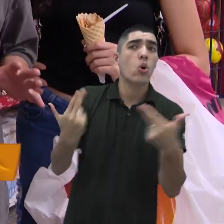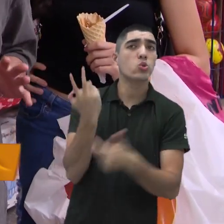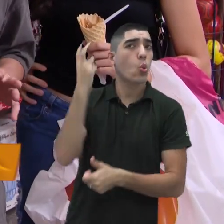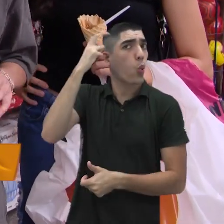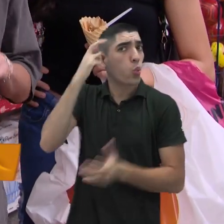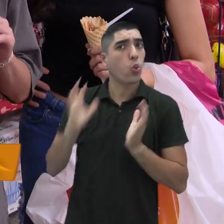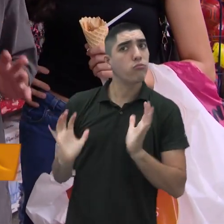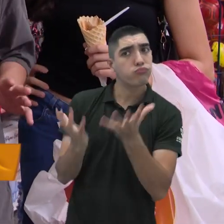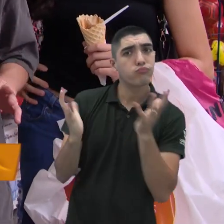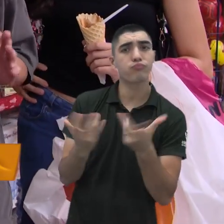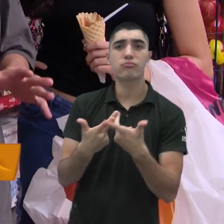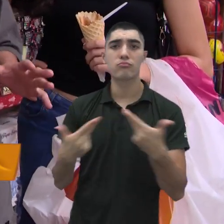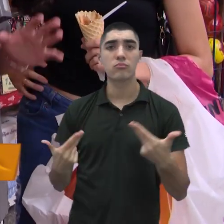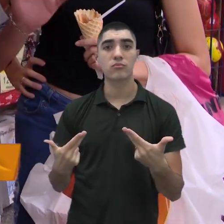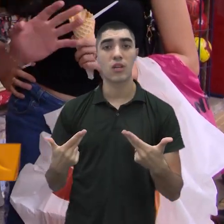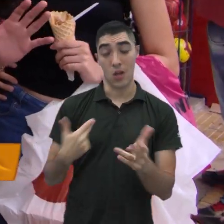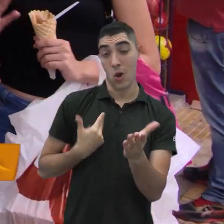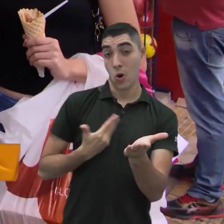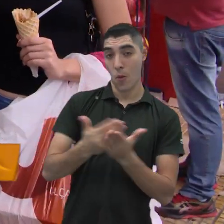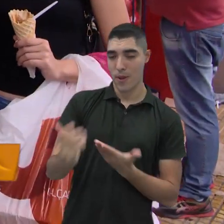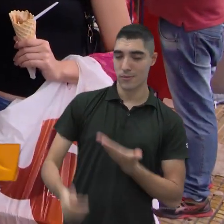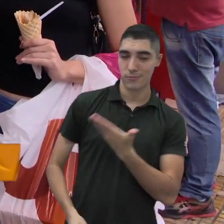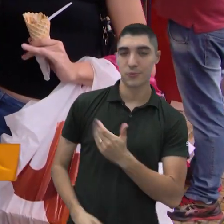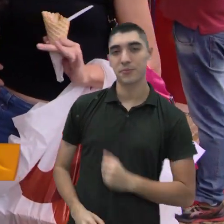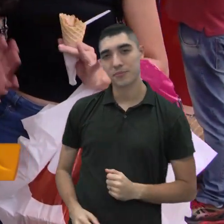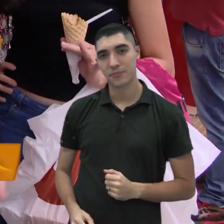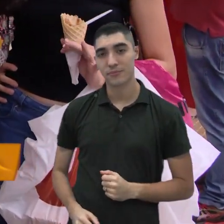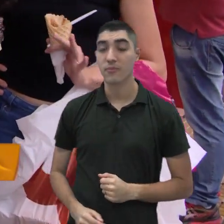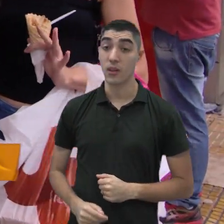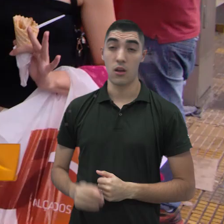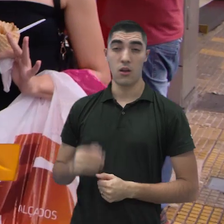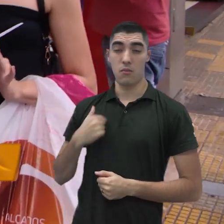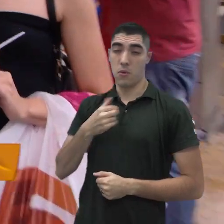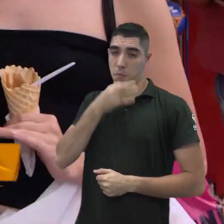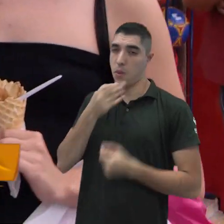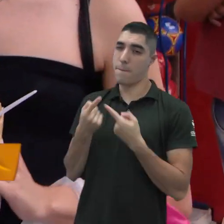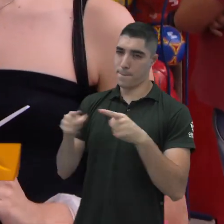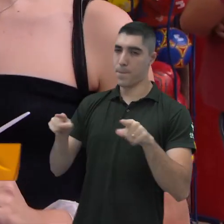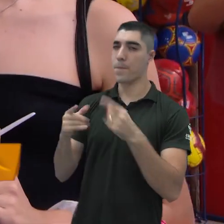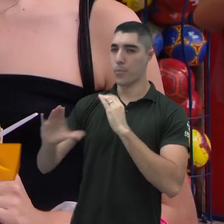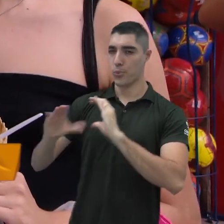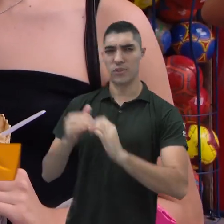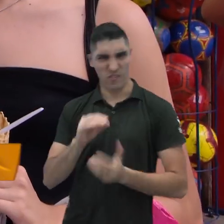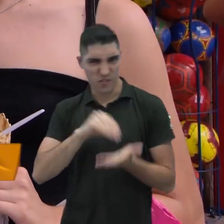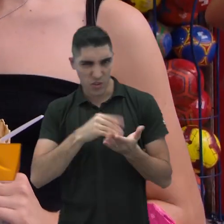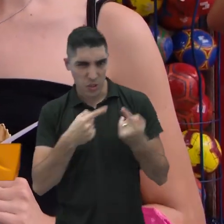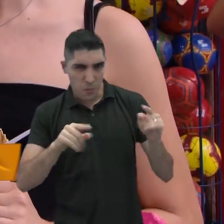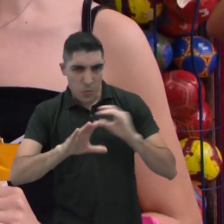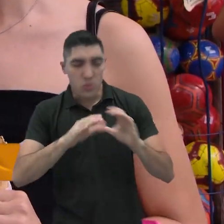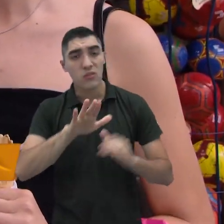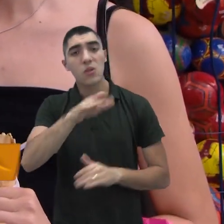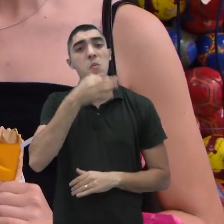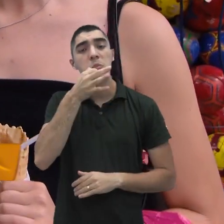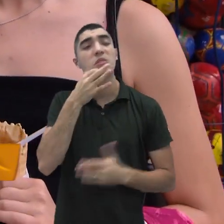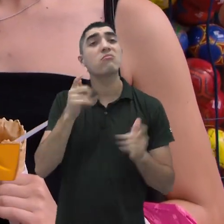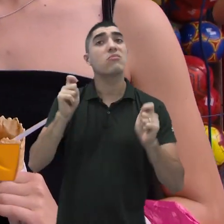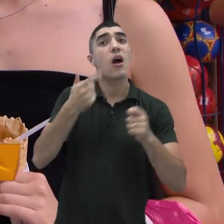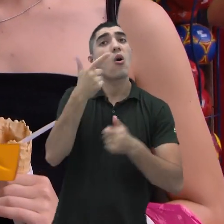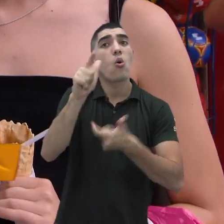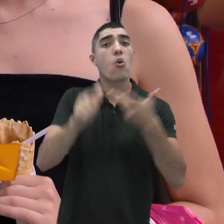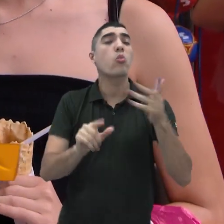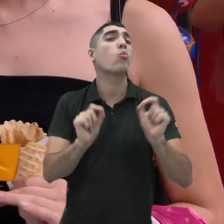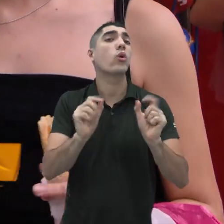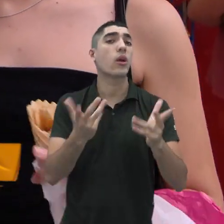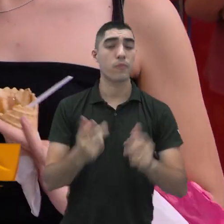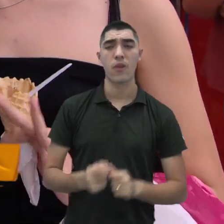O que a gente pode incentivar a ter mais? Vamos começar por você. Música. Música, acho que tá faltando música. Fala aí, o que você acha que poderia